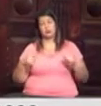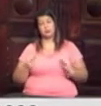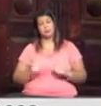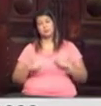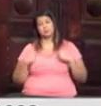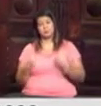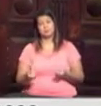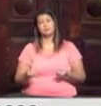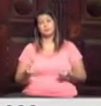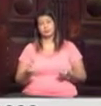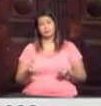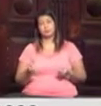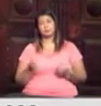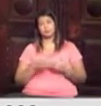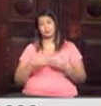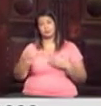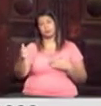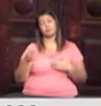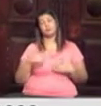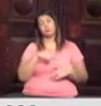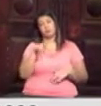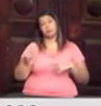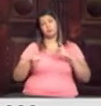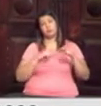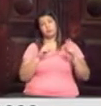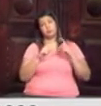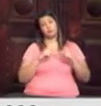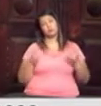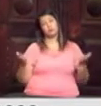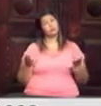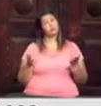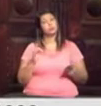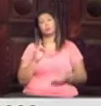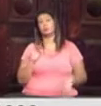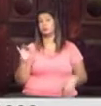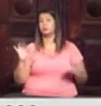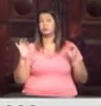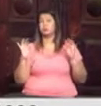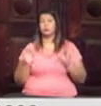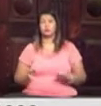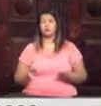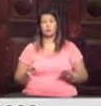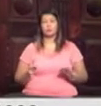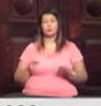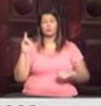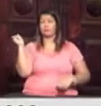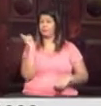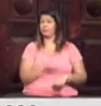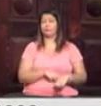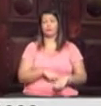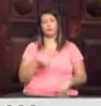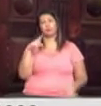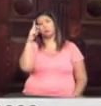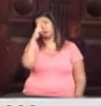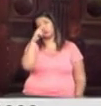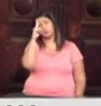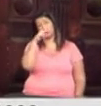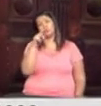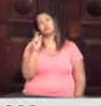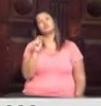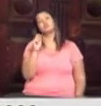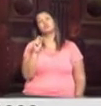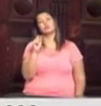estar discutindo nos próximos dias. O dia de hoje vai ficar para a nossa história como um